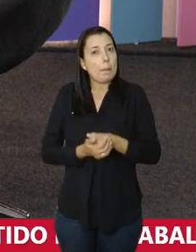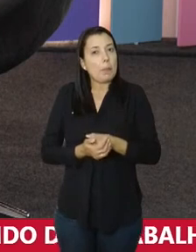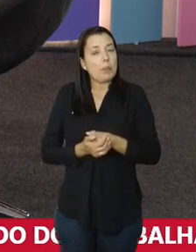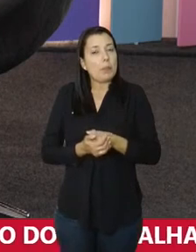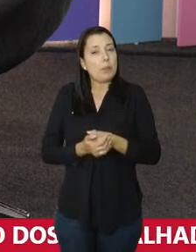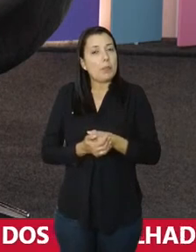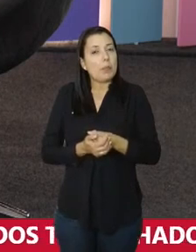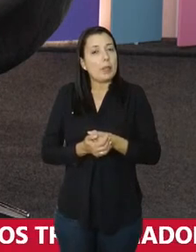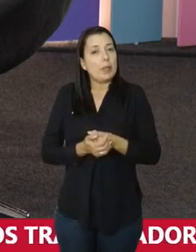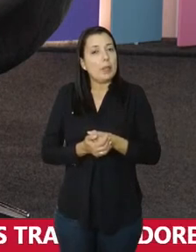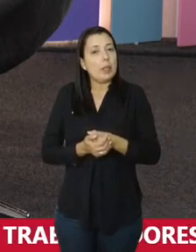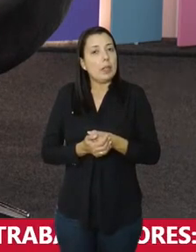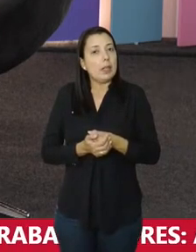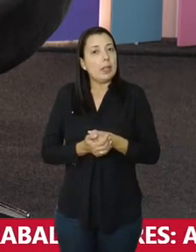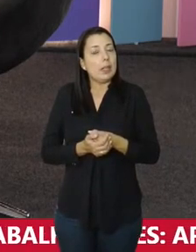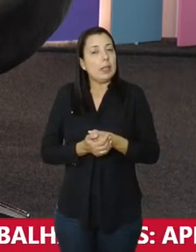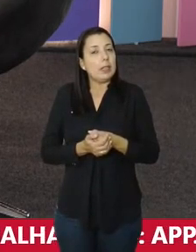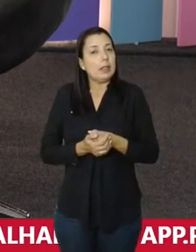tira as nossas rugas,